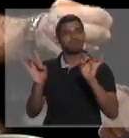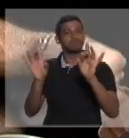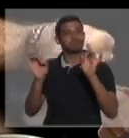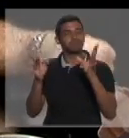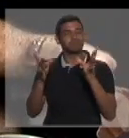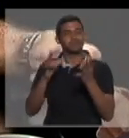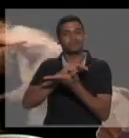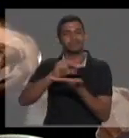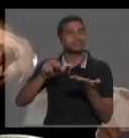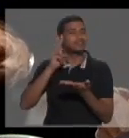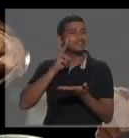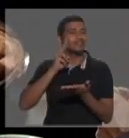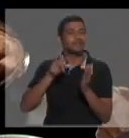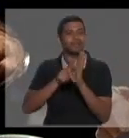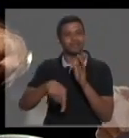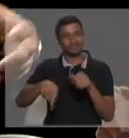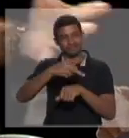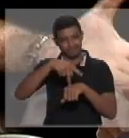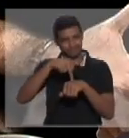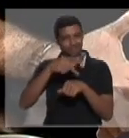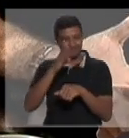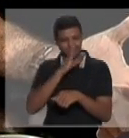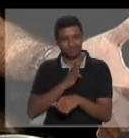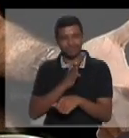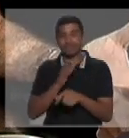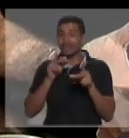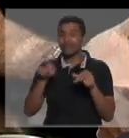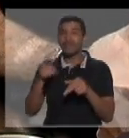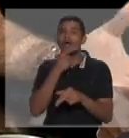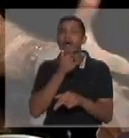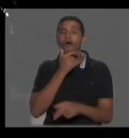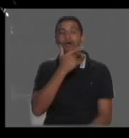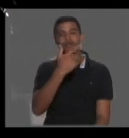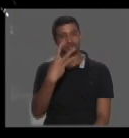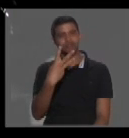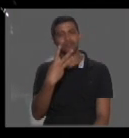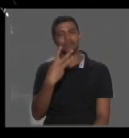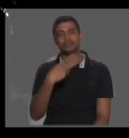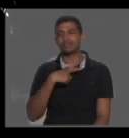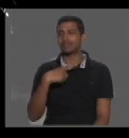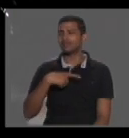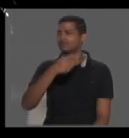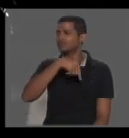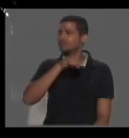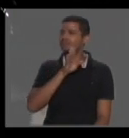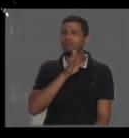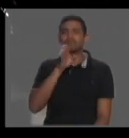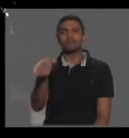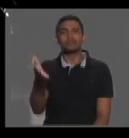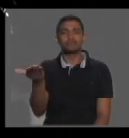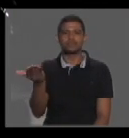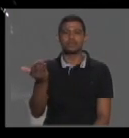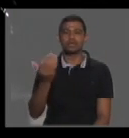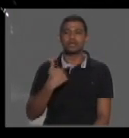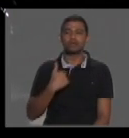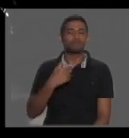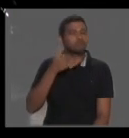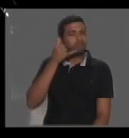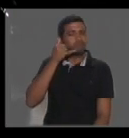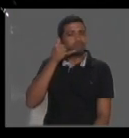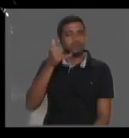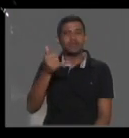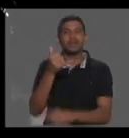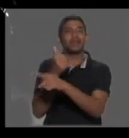privilegiavam esse tipo de histórias. E o Menino 23 é um exemplo disso, onde a gente foi em busca, né, eu